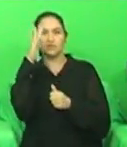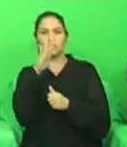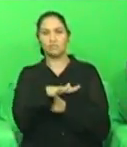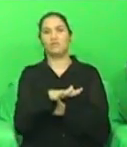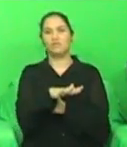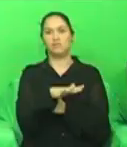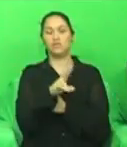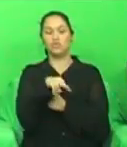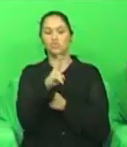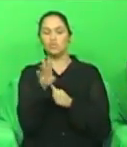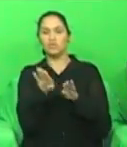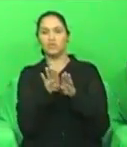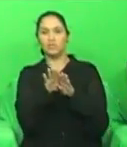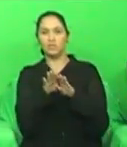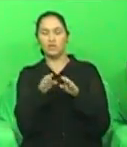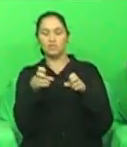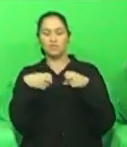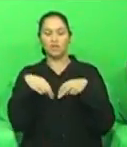maus